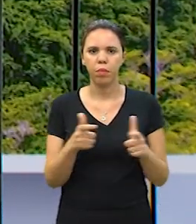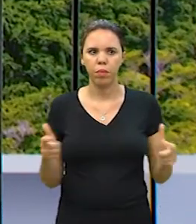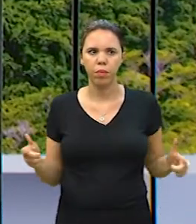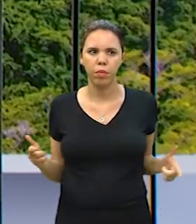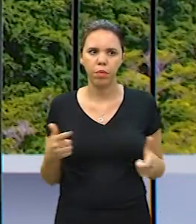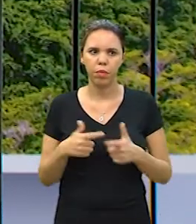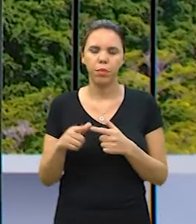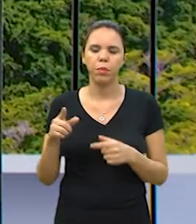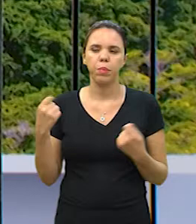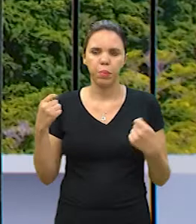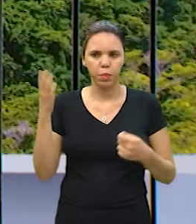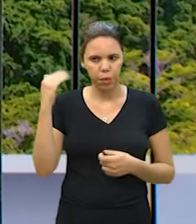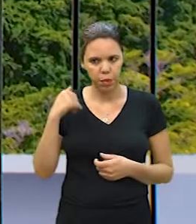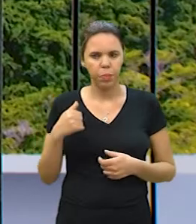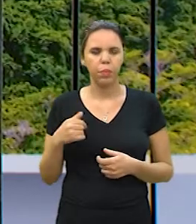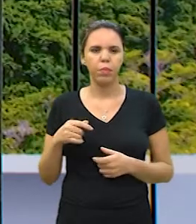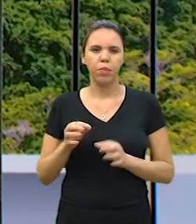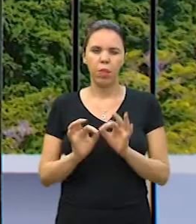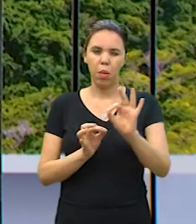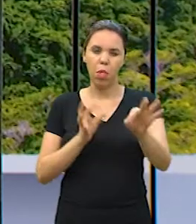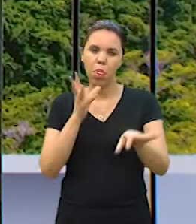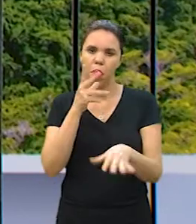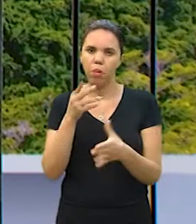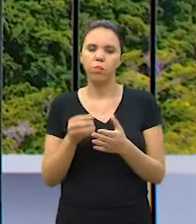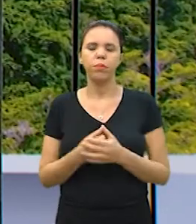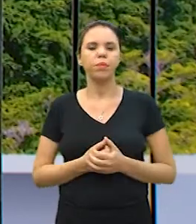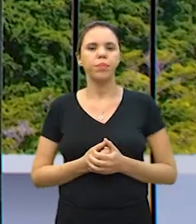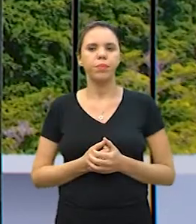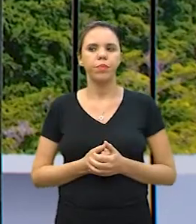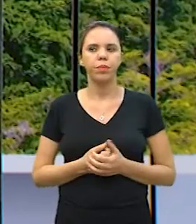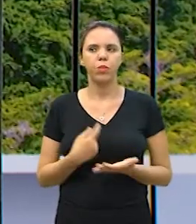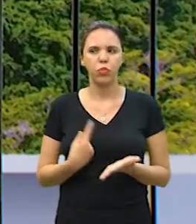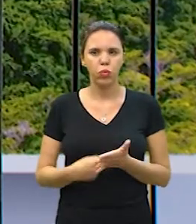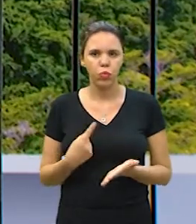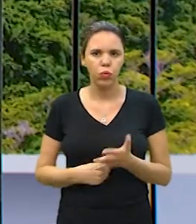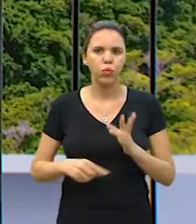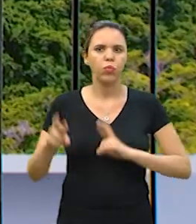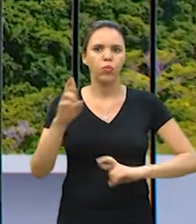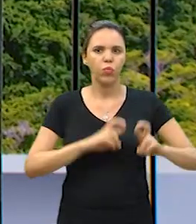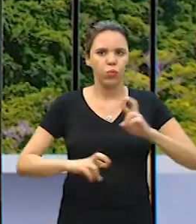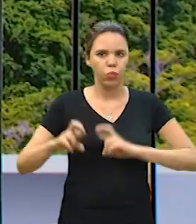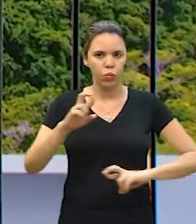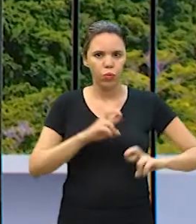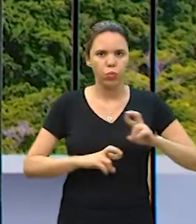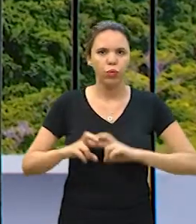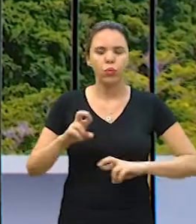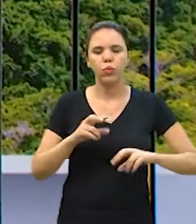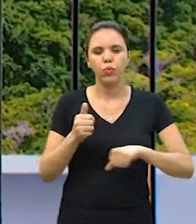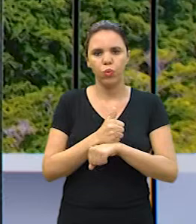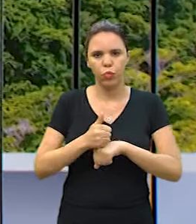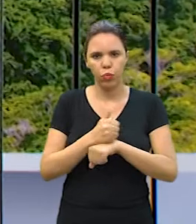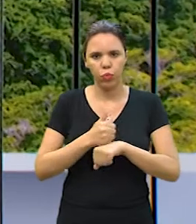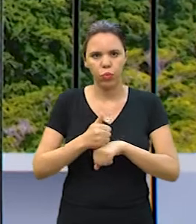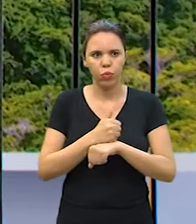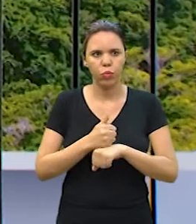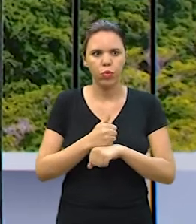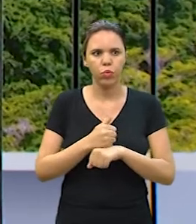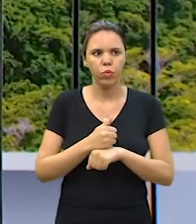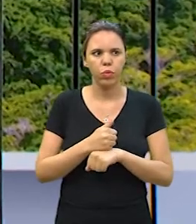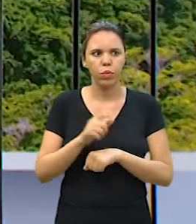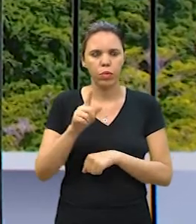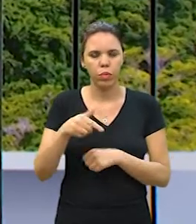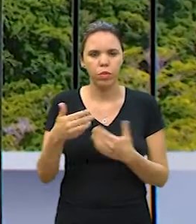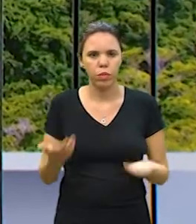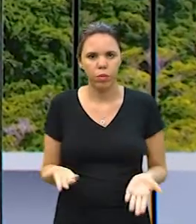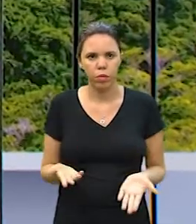de complexidade, sabe muito bem que é um caminho longo, né? Agendamento de exames, consulta de especialidades,